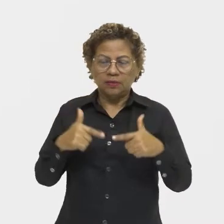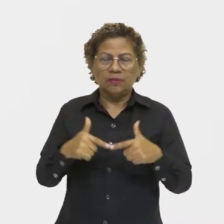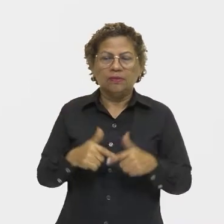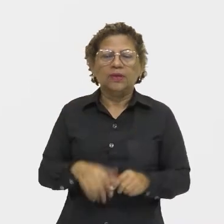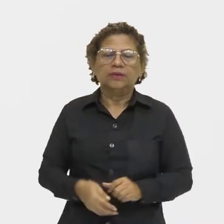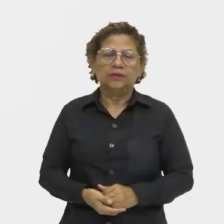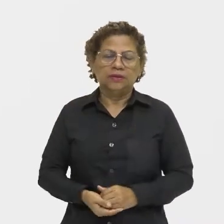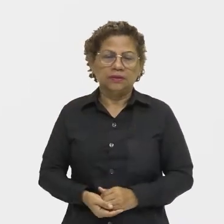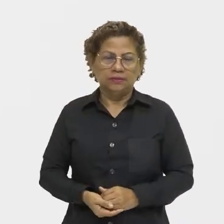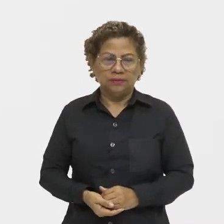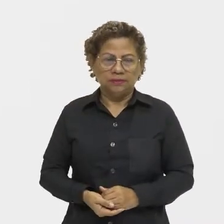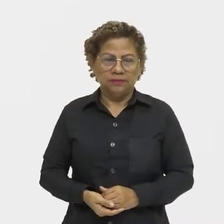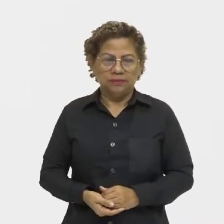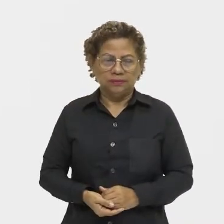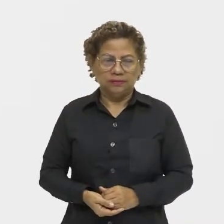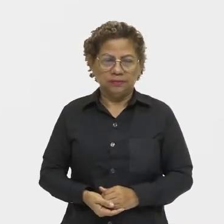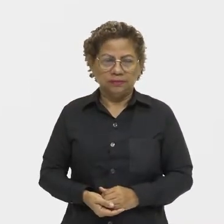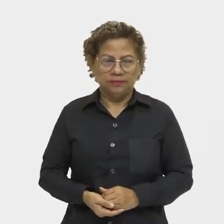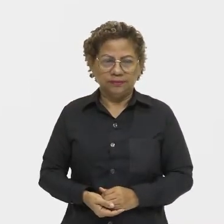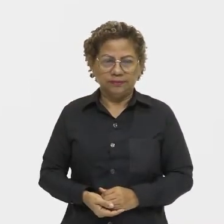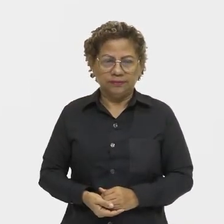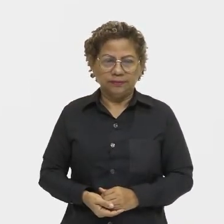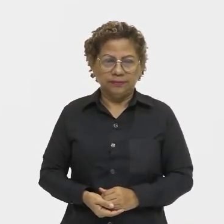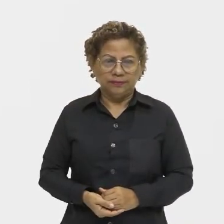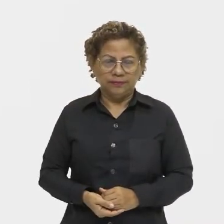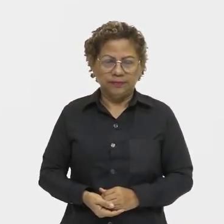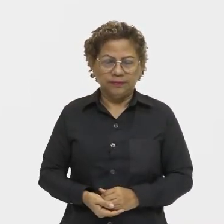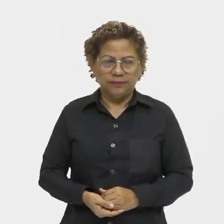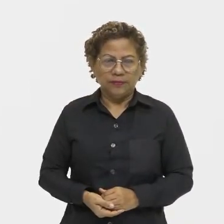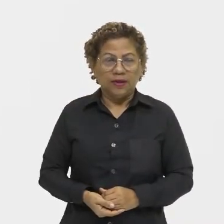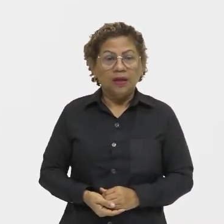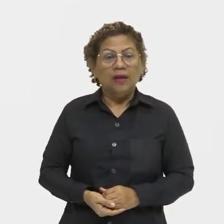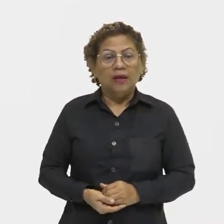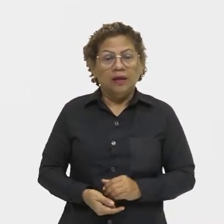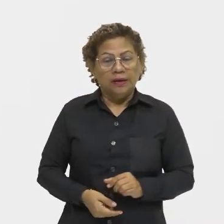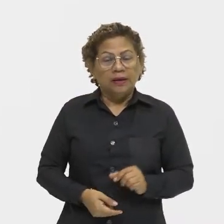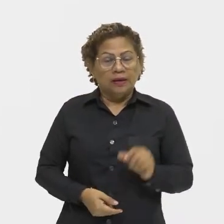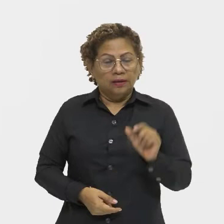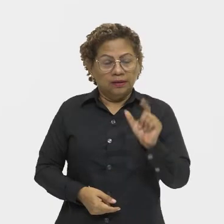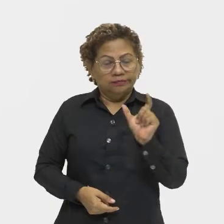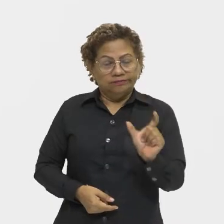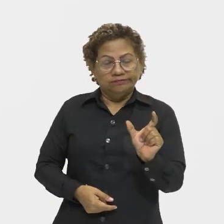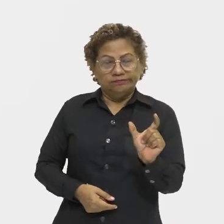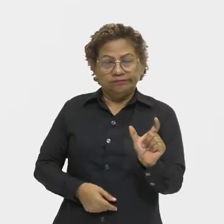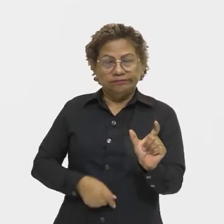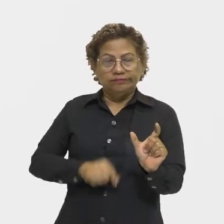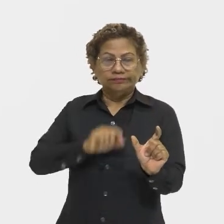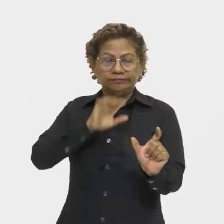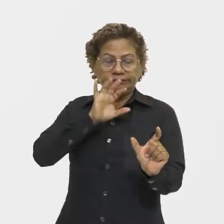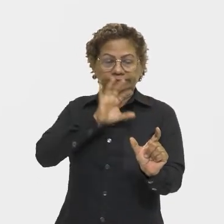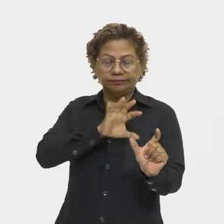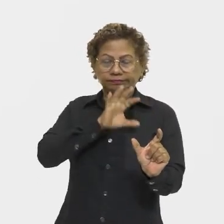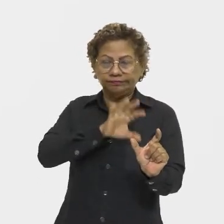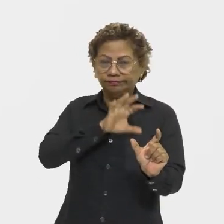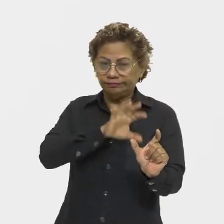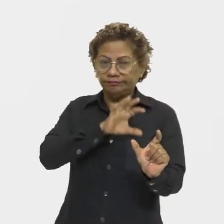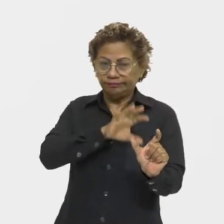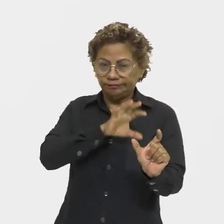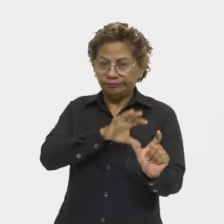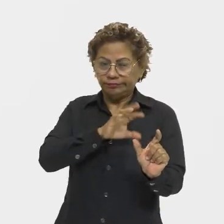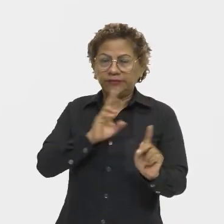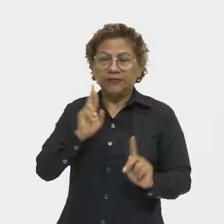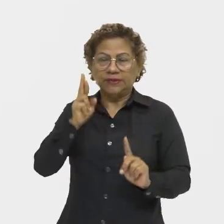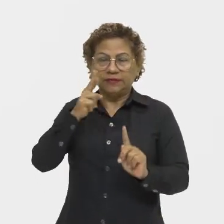para nós mostrarmos a função referencial, né? Já que a informação é mais importante. Então vejam